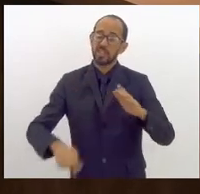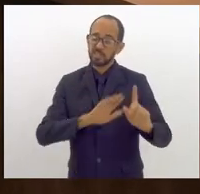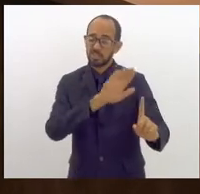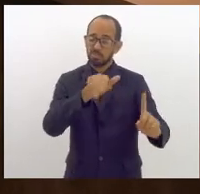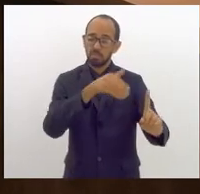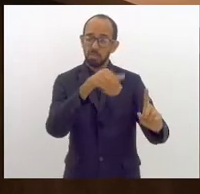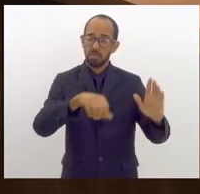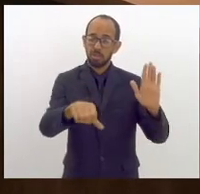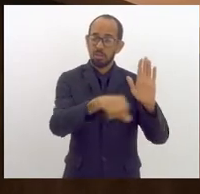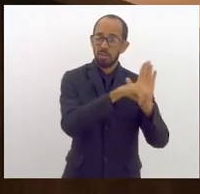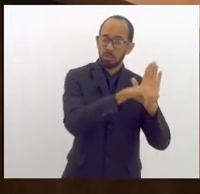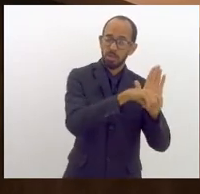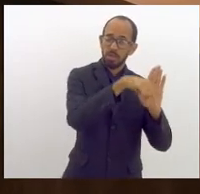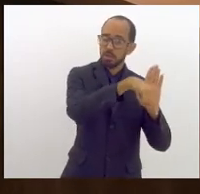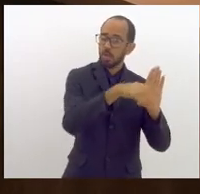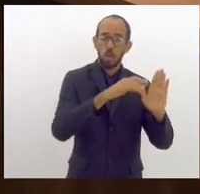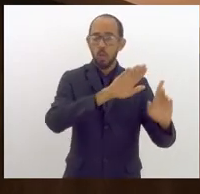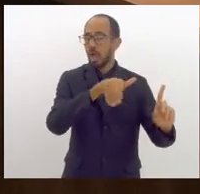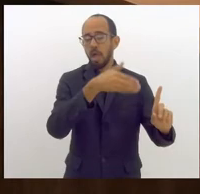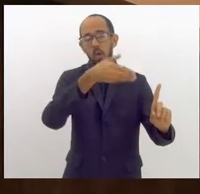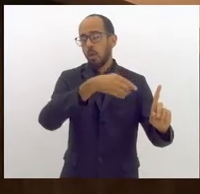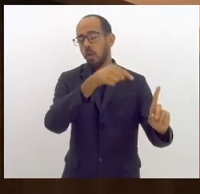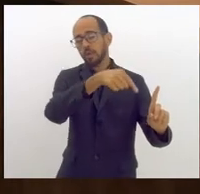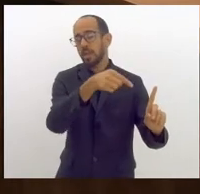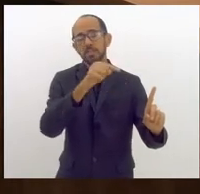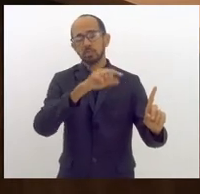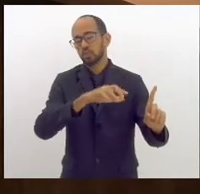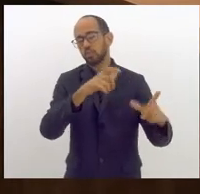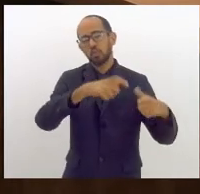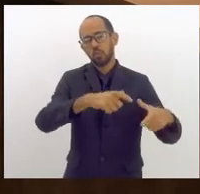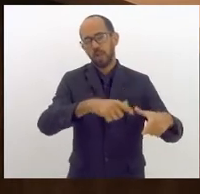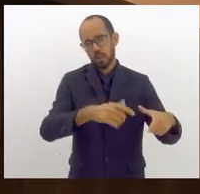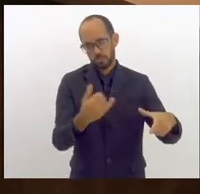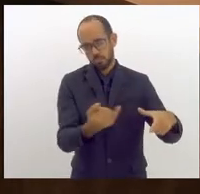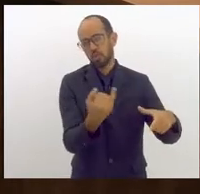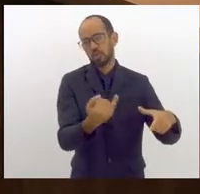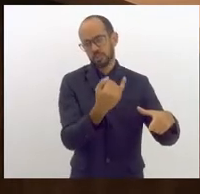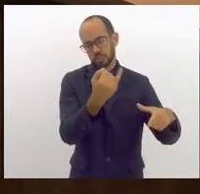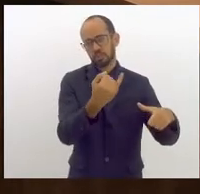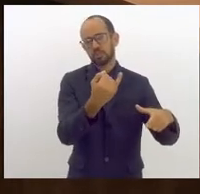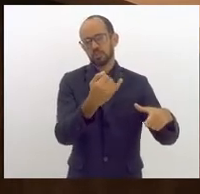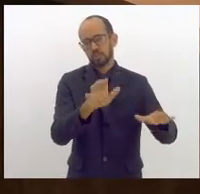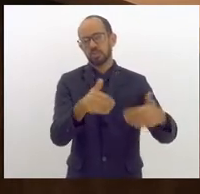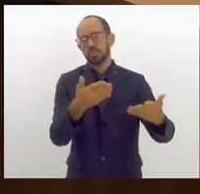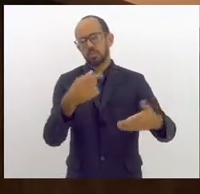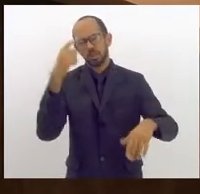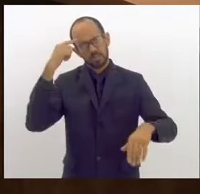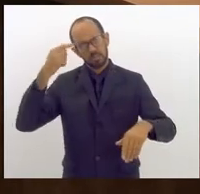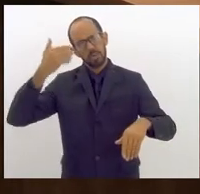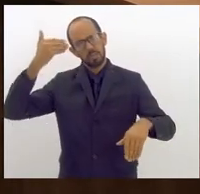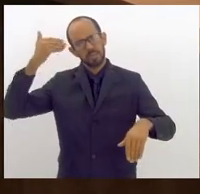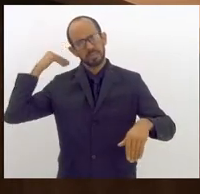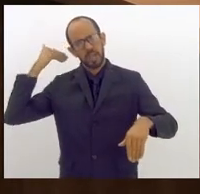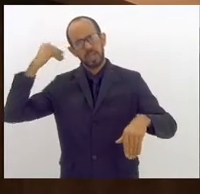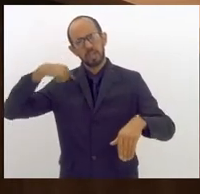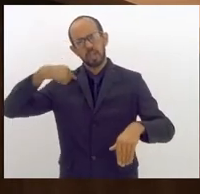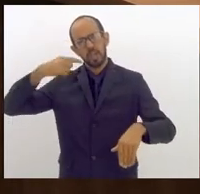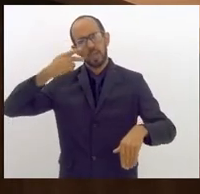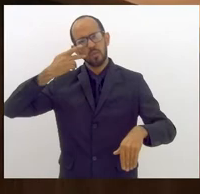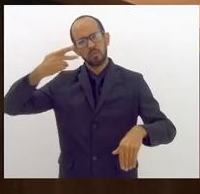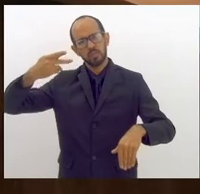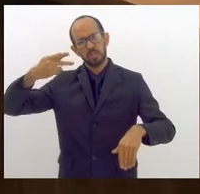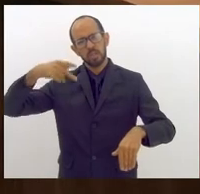a favela nesse lugar tão importante então na semana passada Deputado waldeck Carneiro eu fui ao teatro